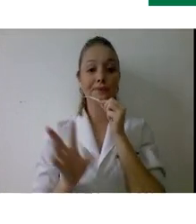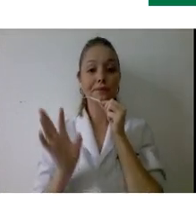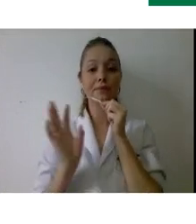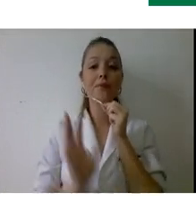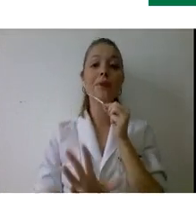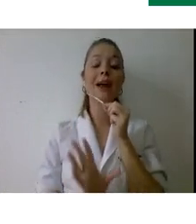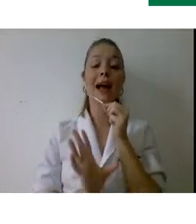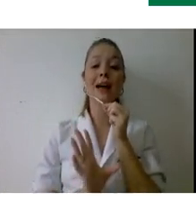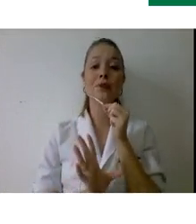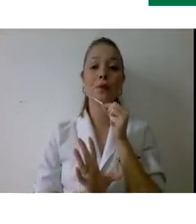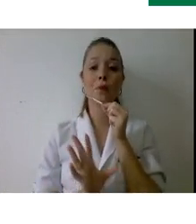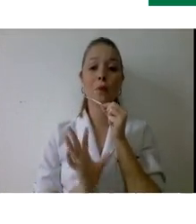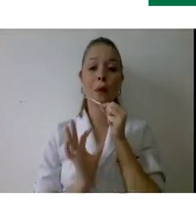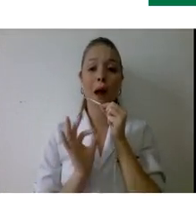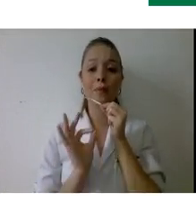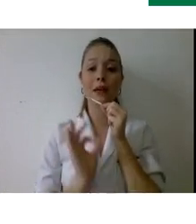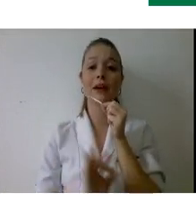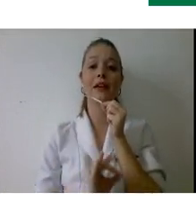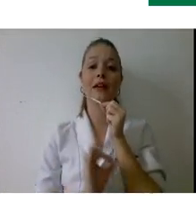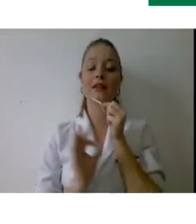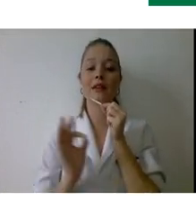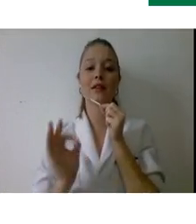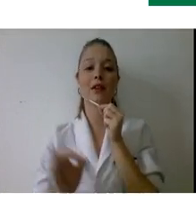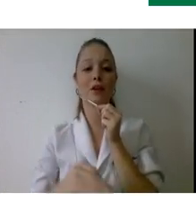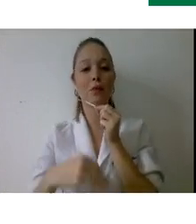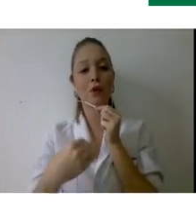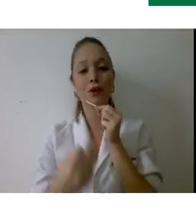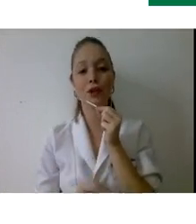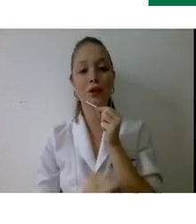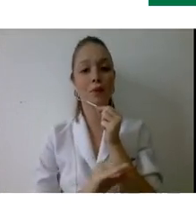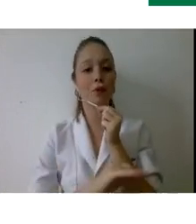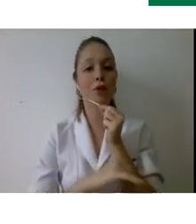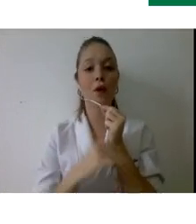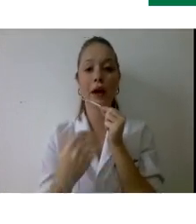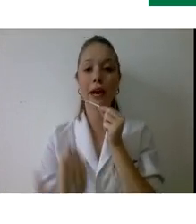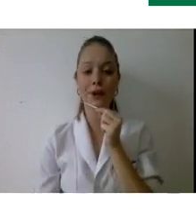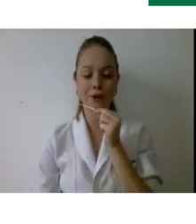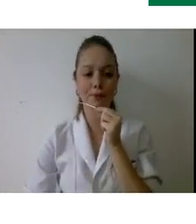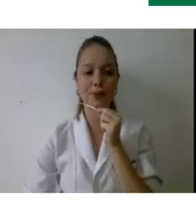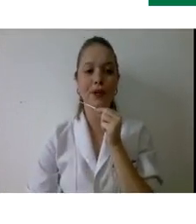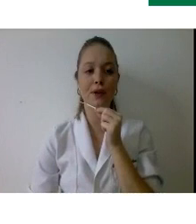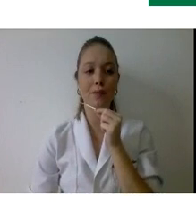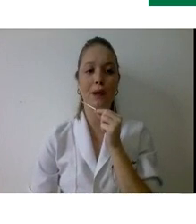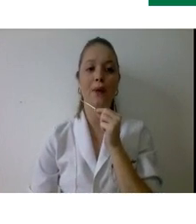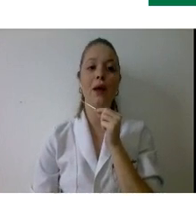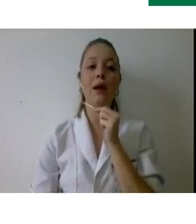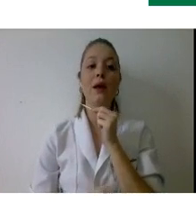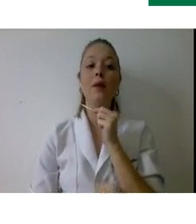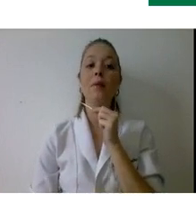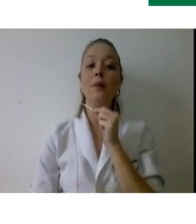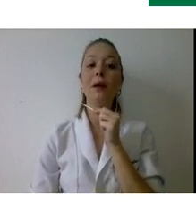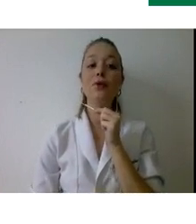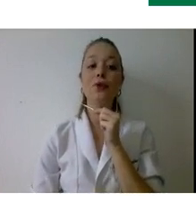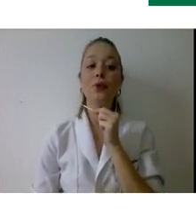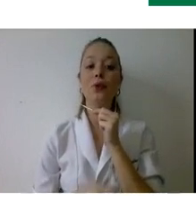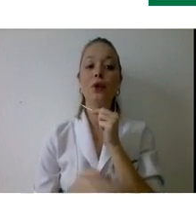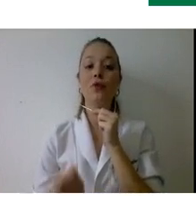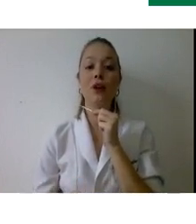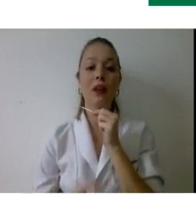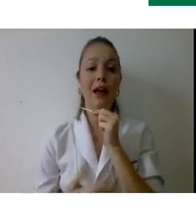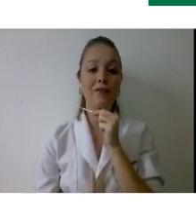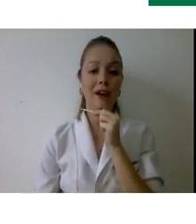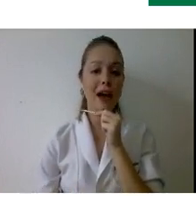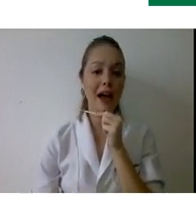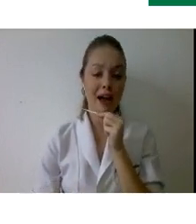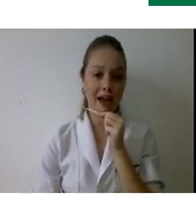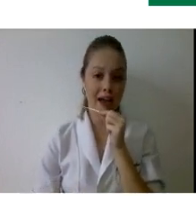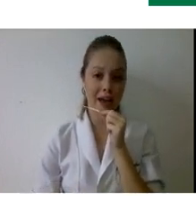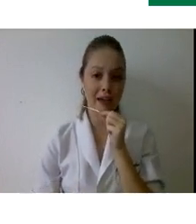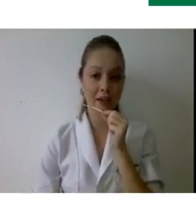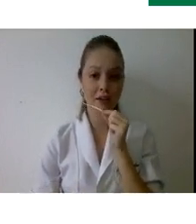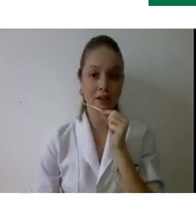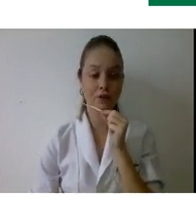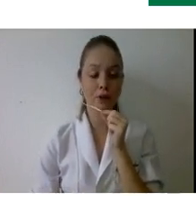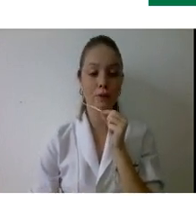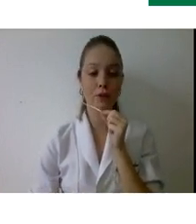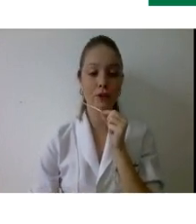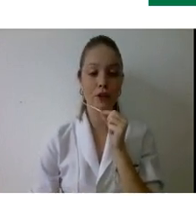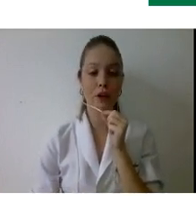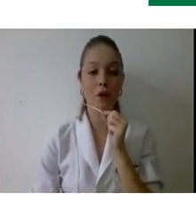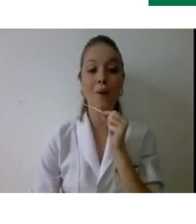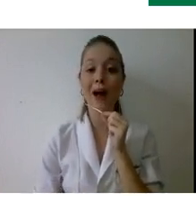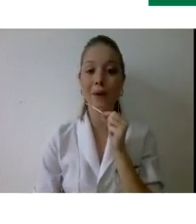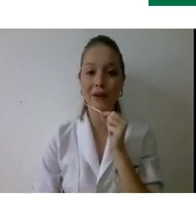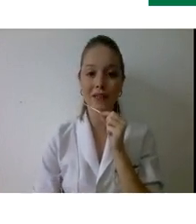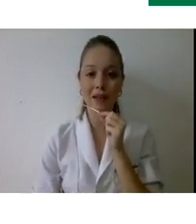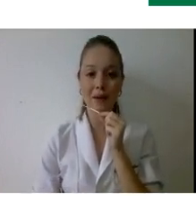fazer caso a minha criança seja mordida por qualquer tipo de animal? Primeiro de tudo, eu vou lavar a área que